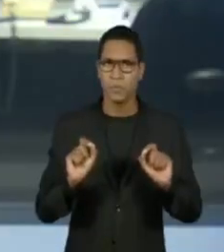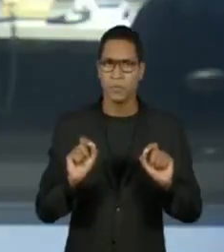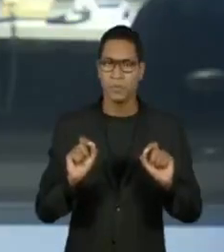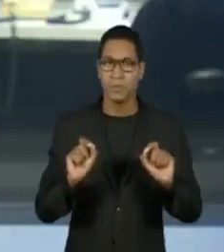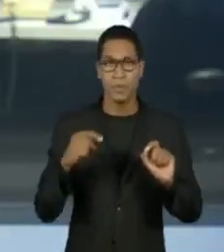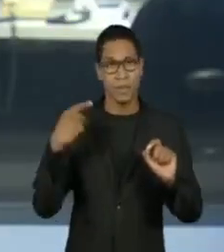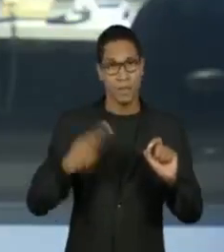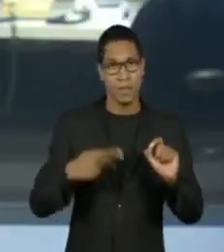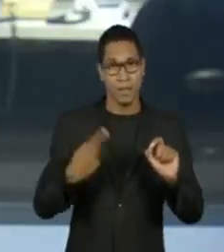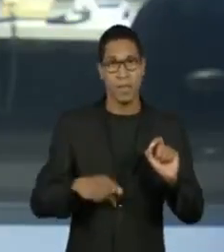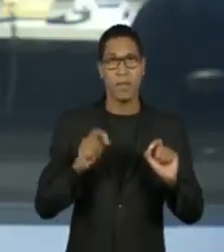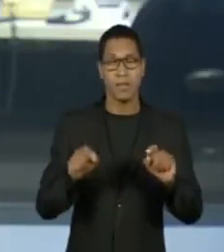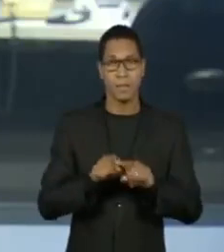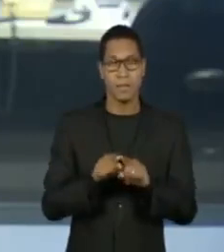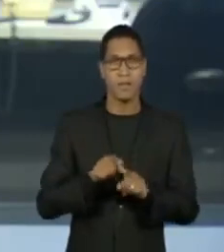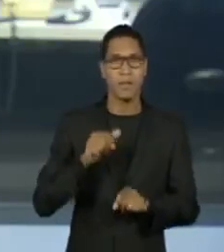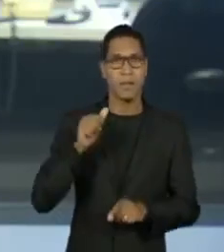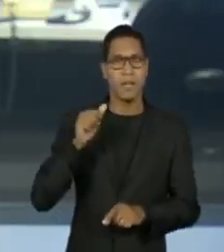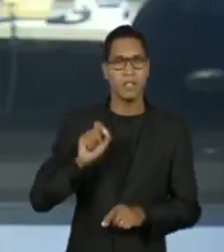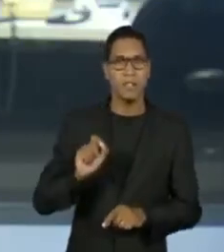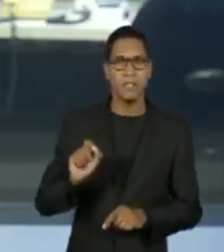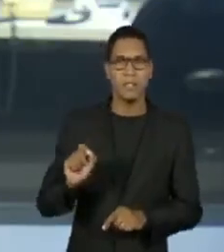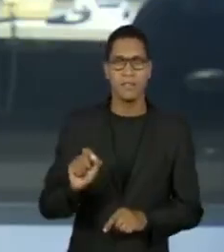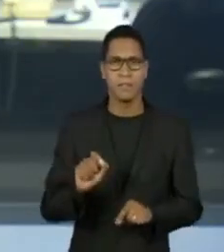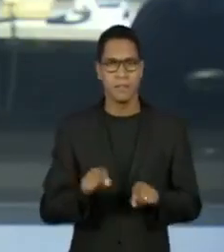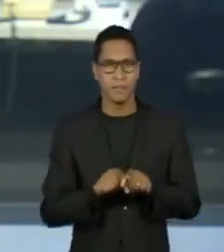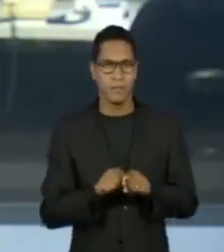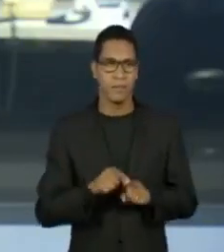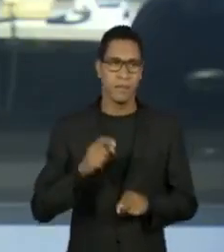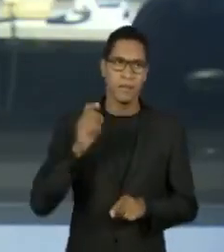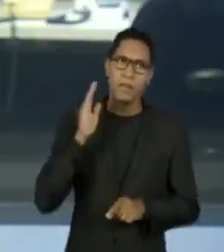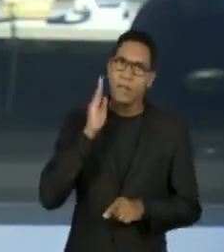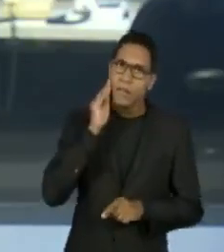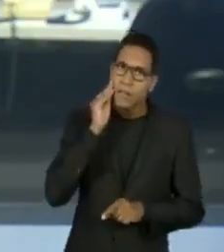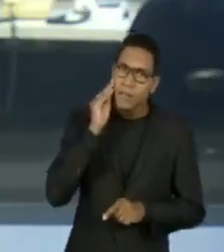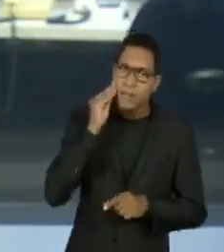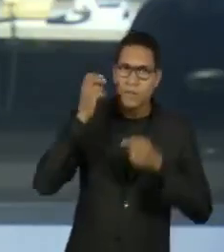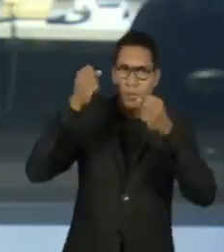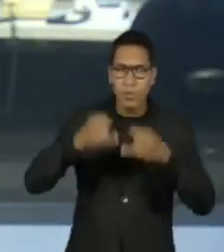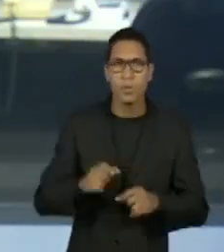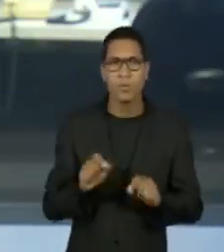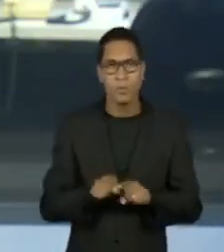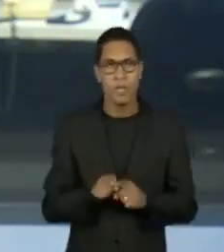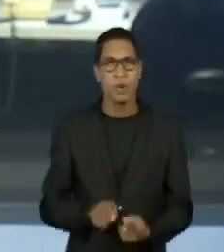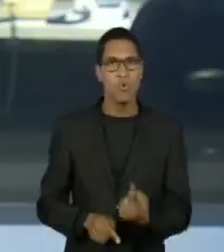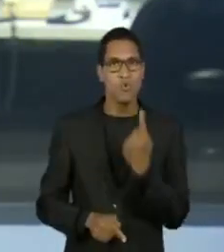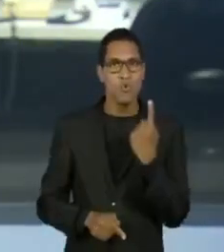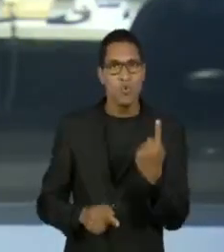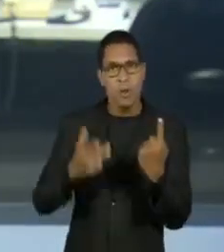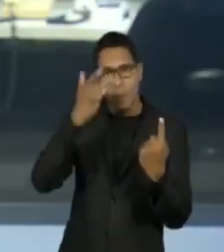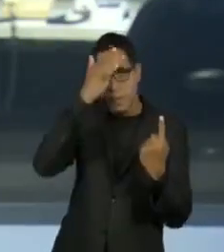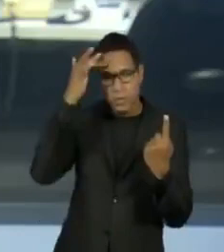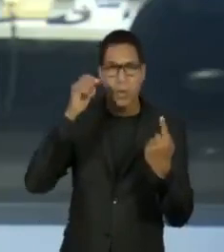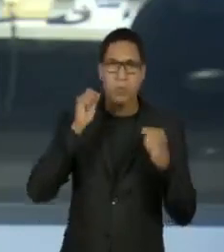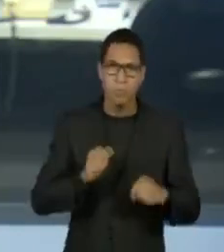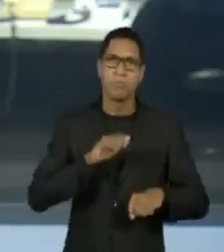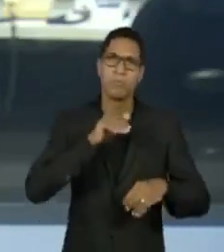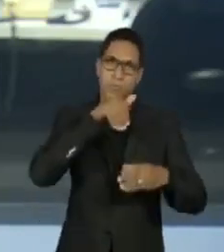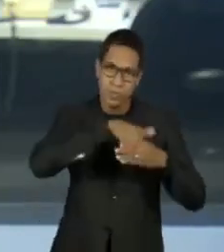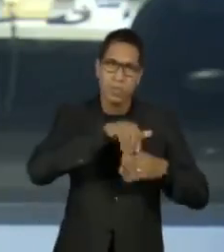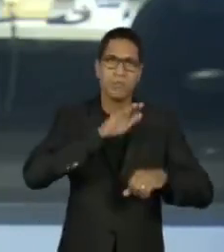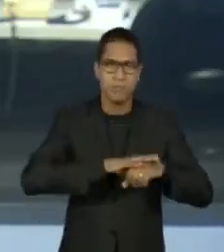importante nesta virada que a Joyce mencionava. A ação que uma pessoa, a diferença que uma pessoa pode fazer. A